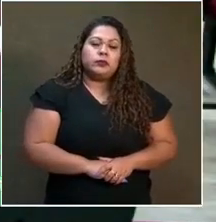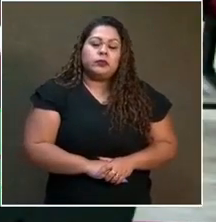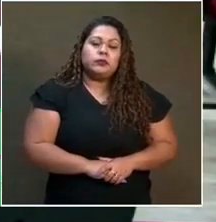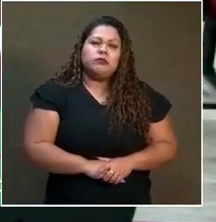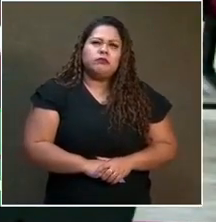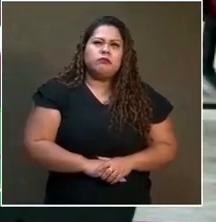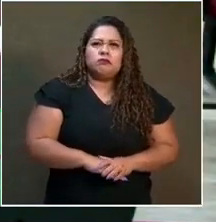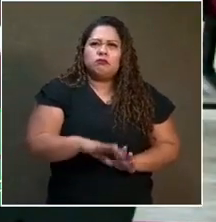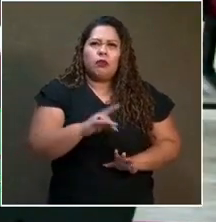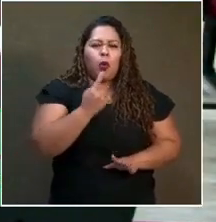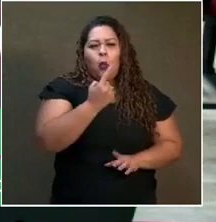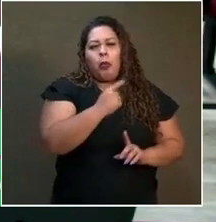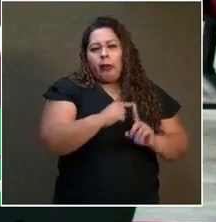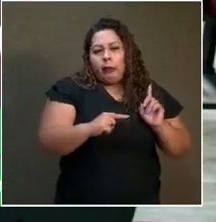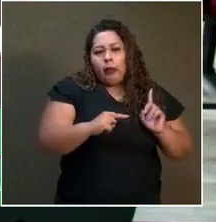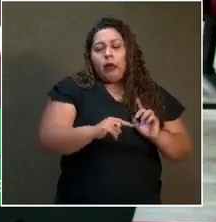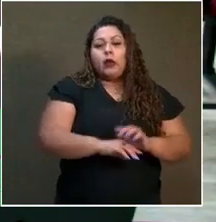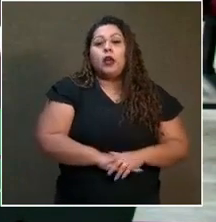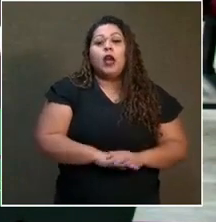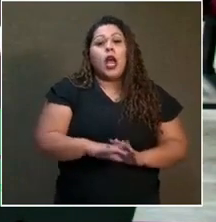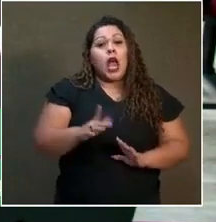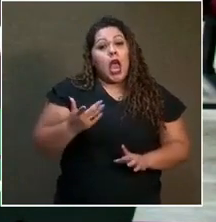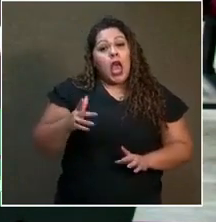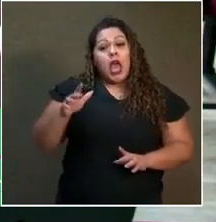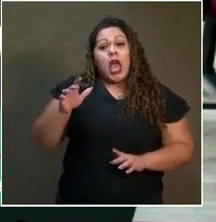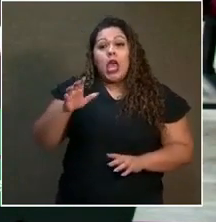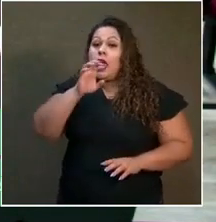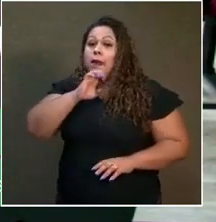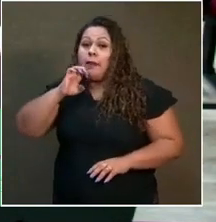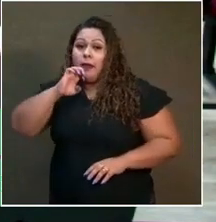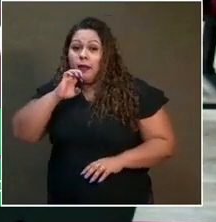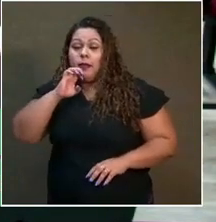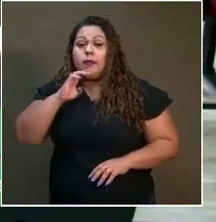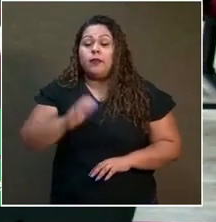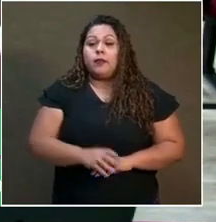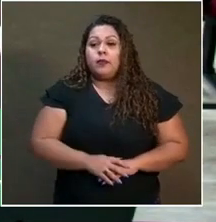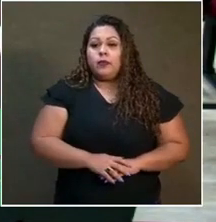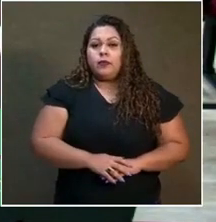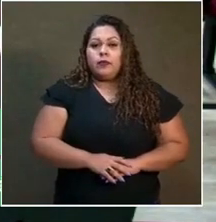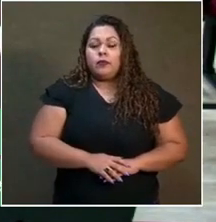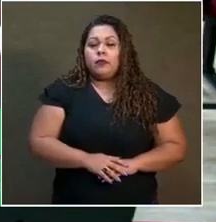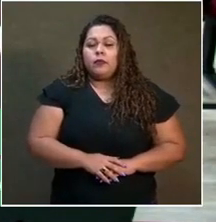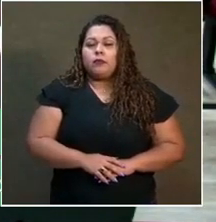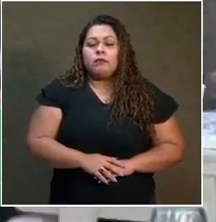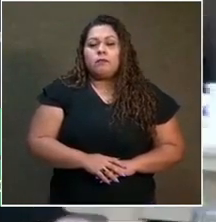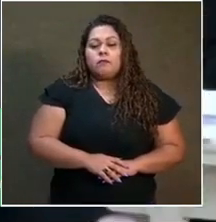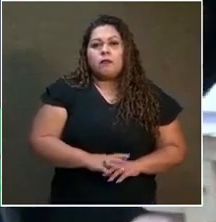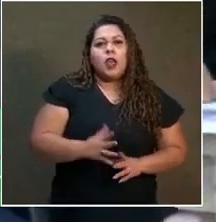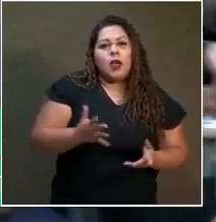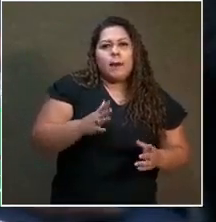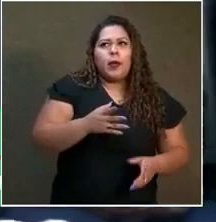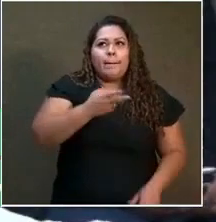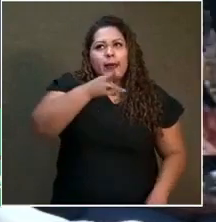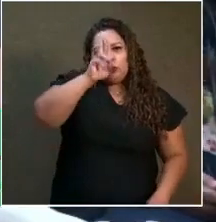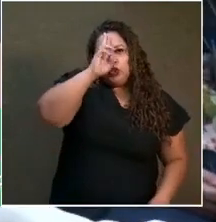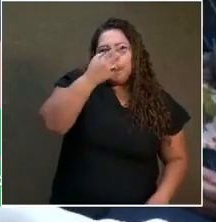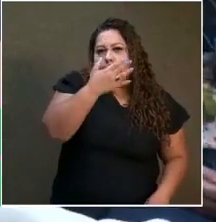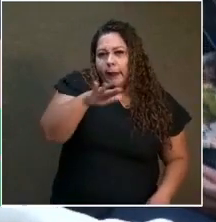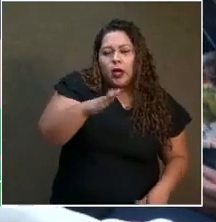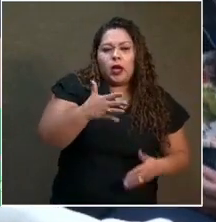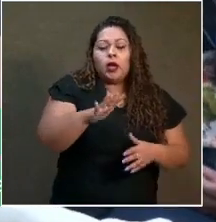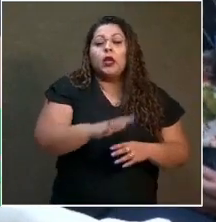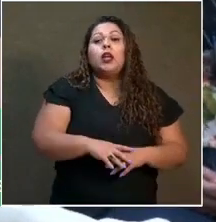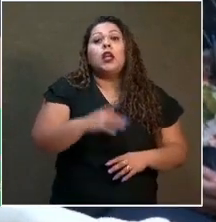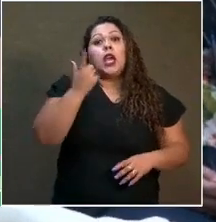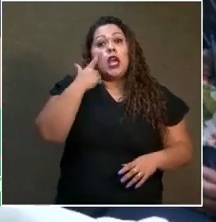que por volta de 1h30, Emily Cassos, não, mais de cima, que por volta de 12h30, viu